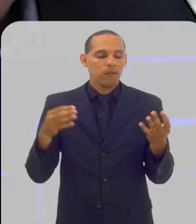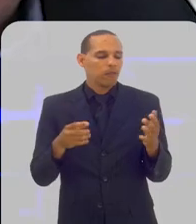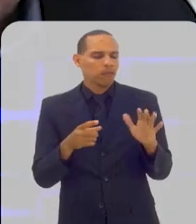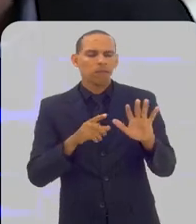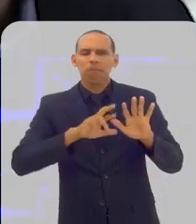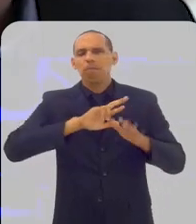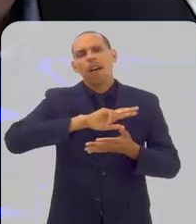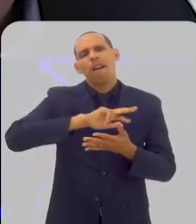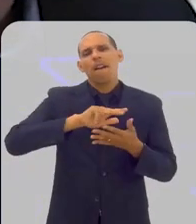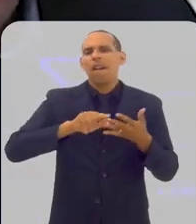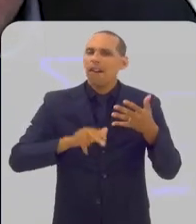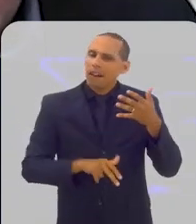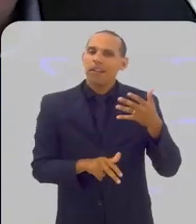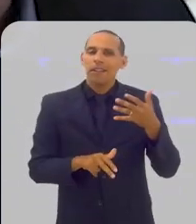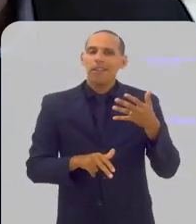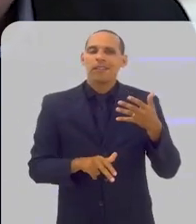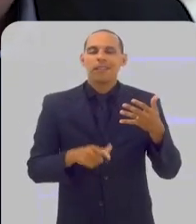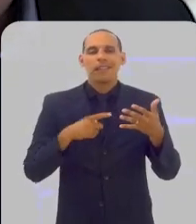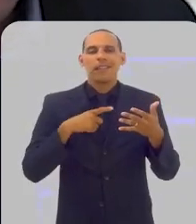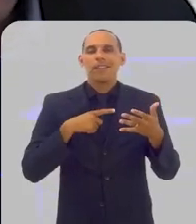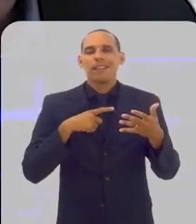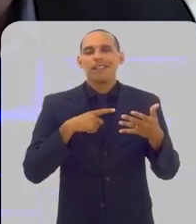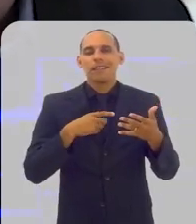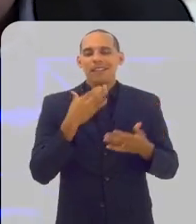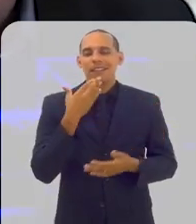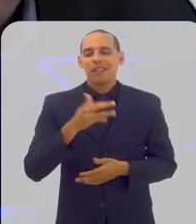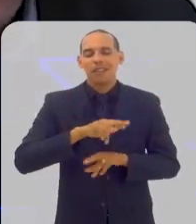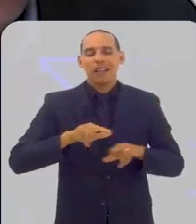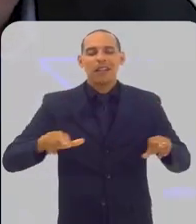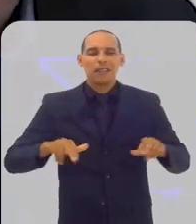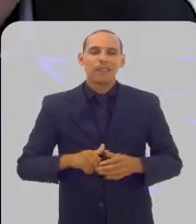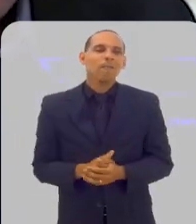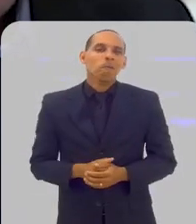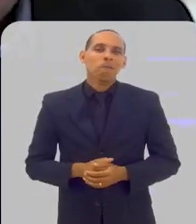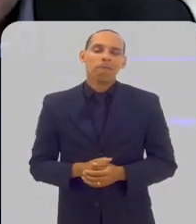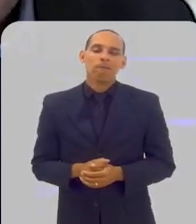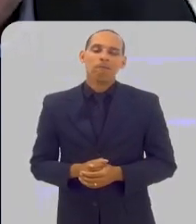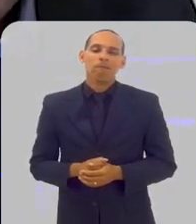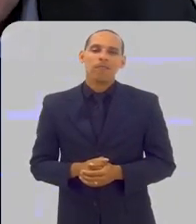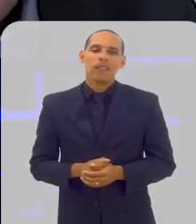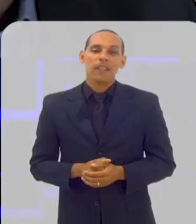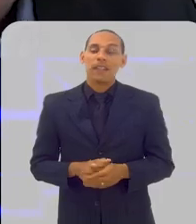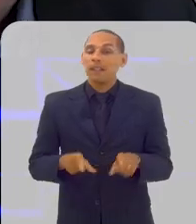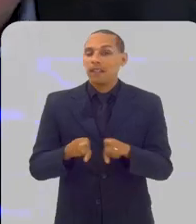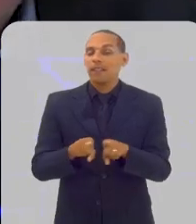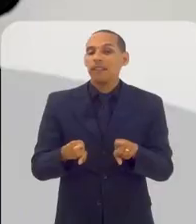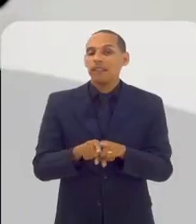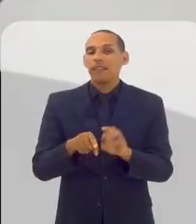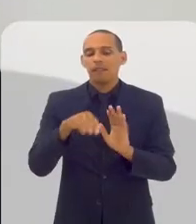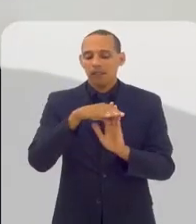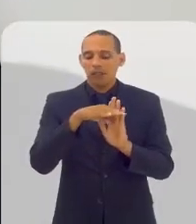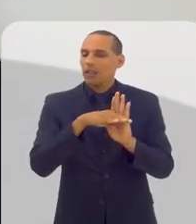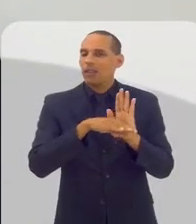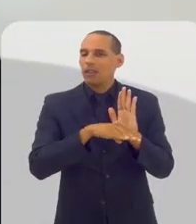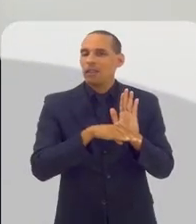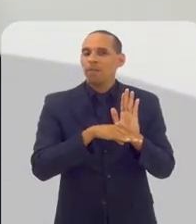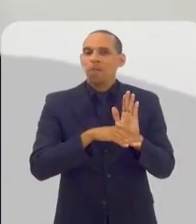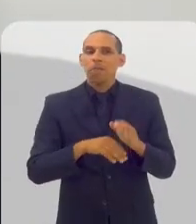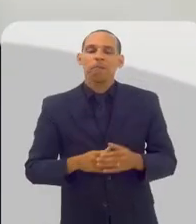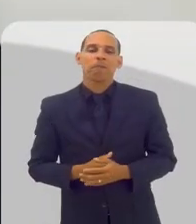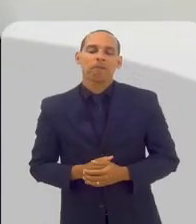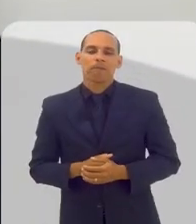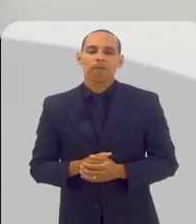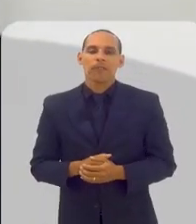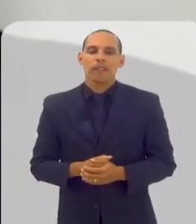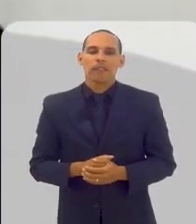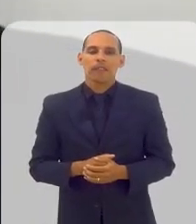turismo ou seja tem programas para todos os segmentos né e além desses programas